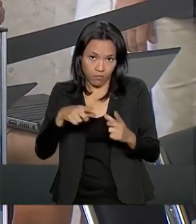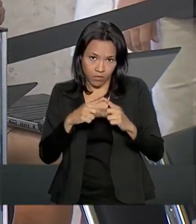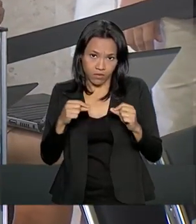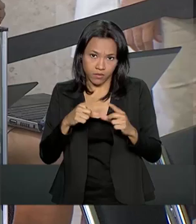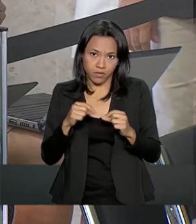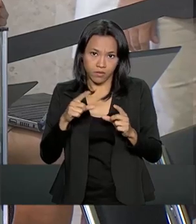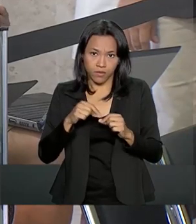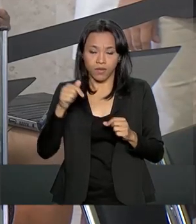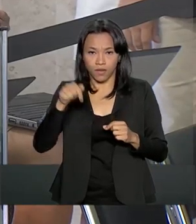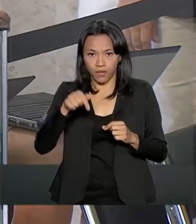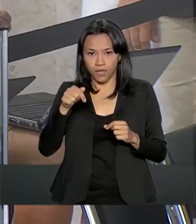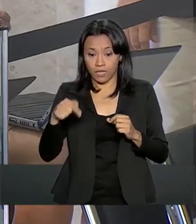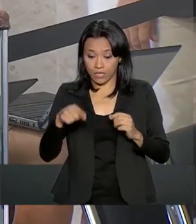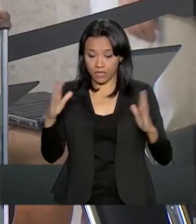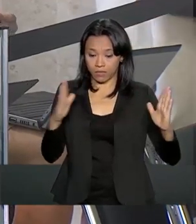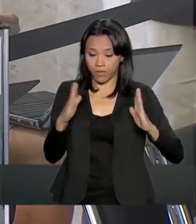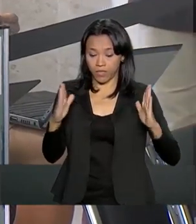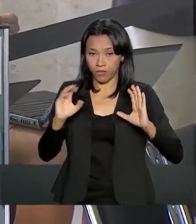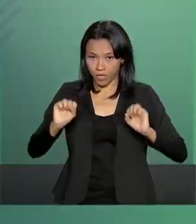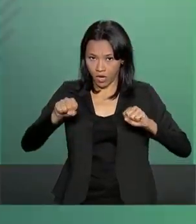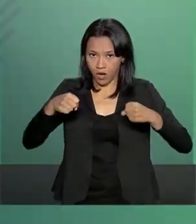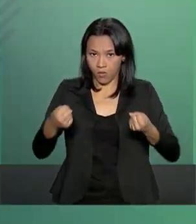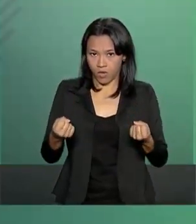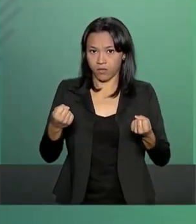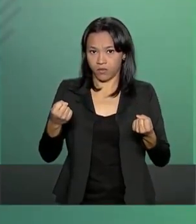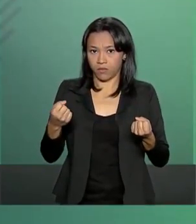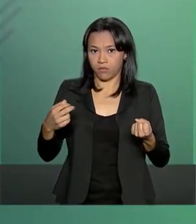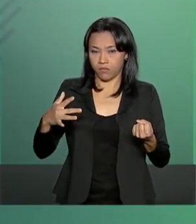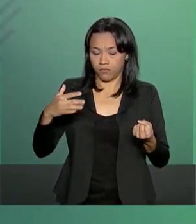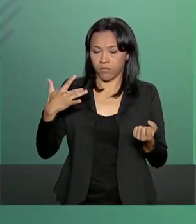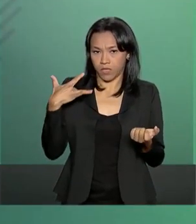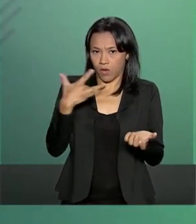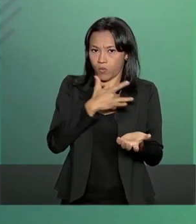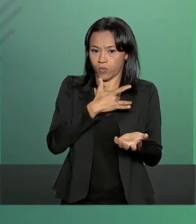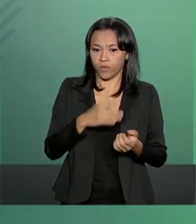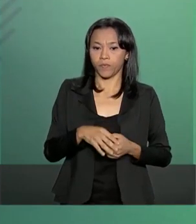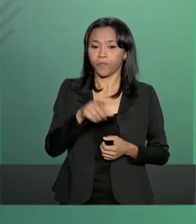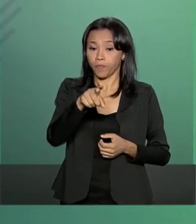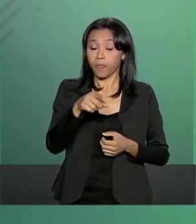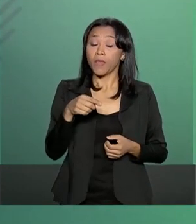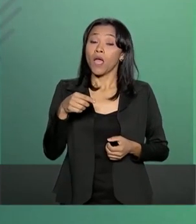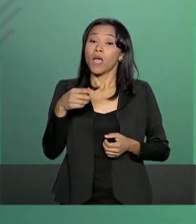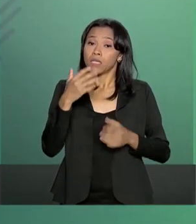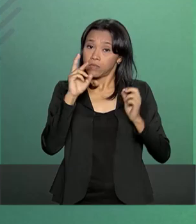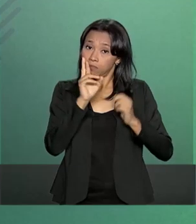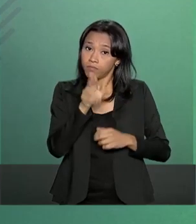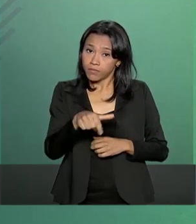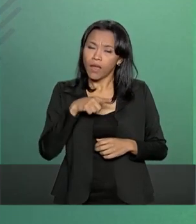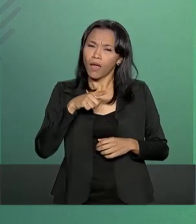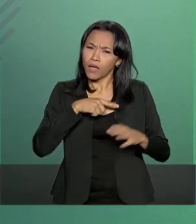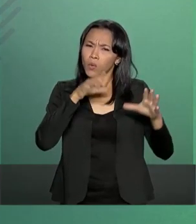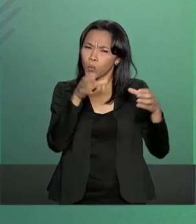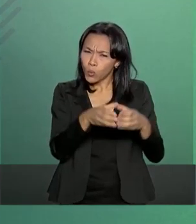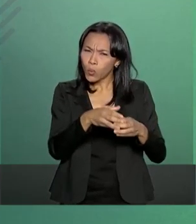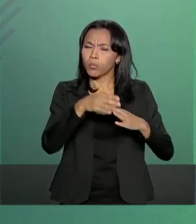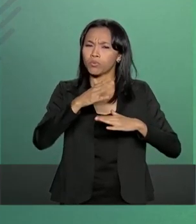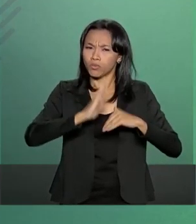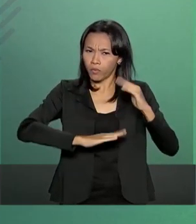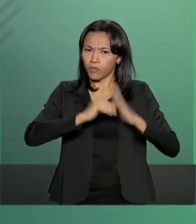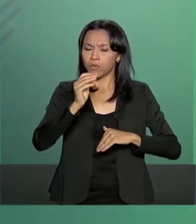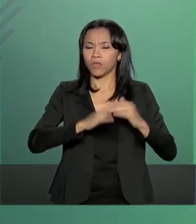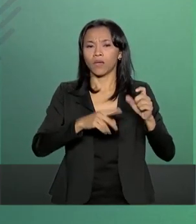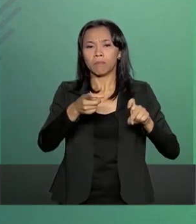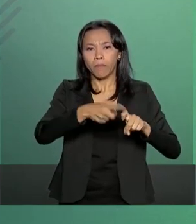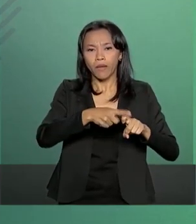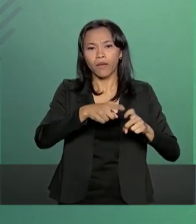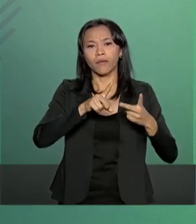Brasília ainda durante esse pós-operatório? O presidente ele possui uma equipe de médicos, enfermeiros, fisioterapeutas que o